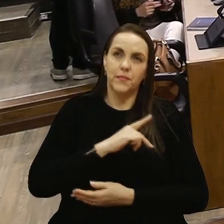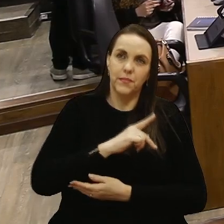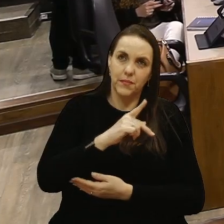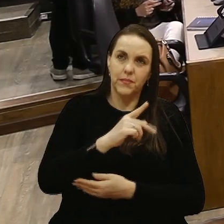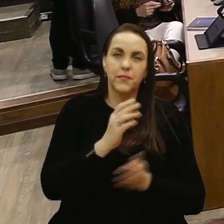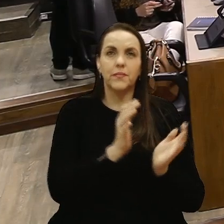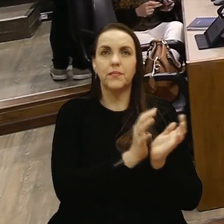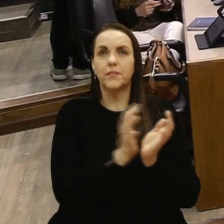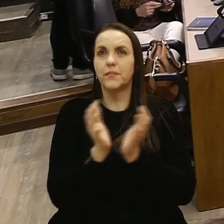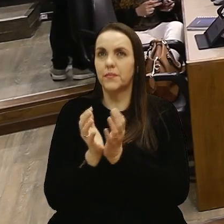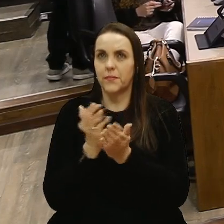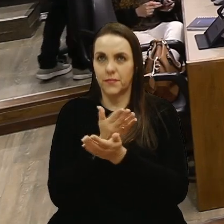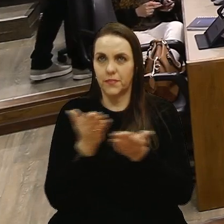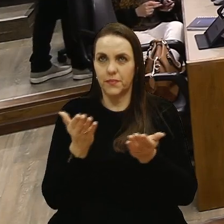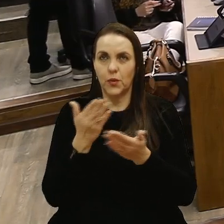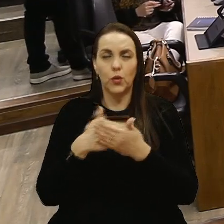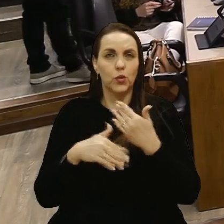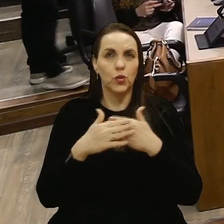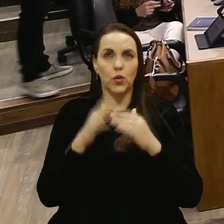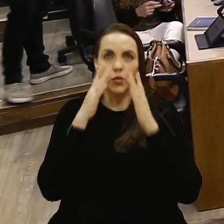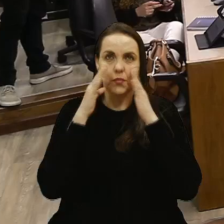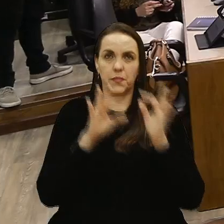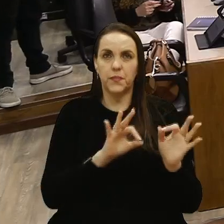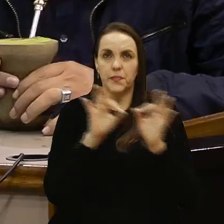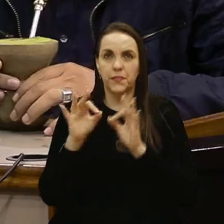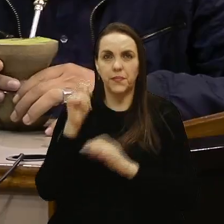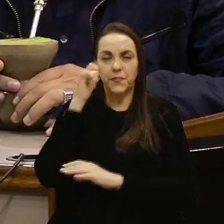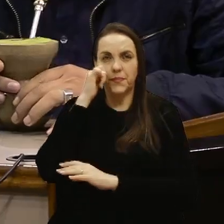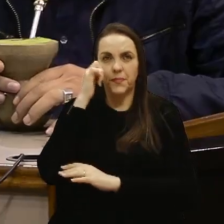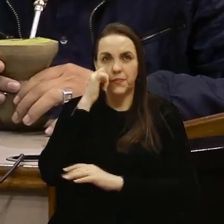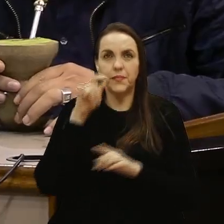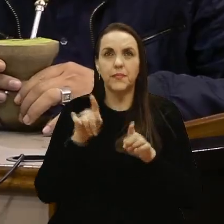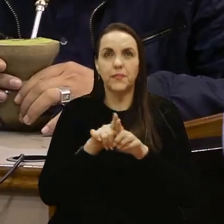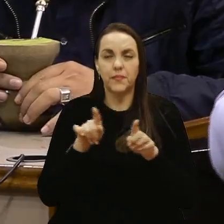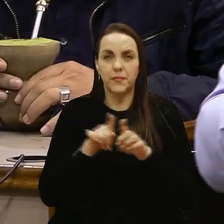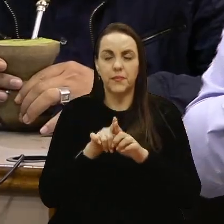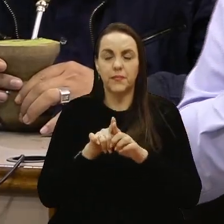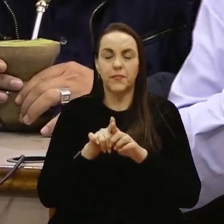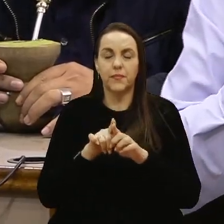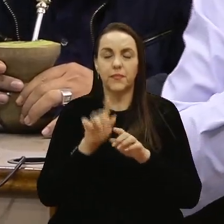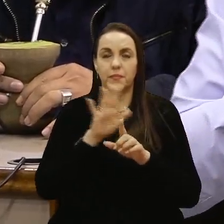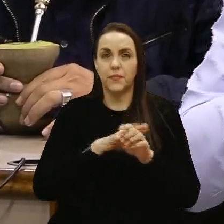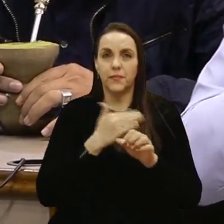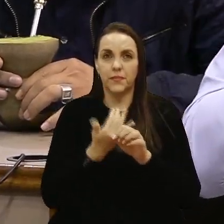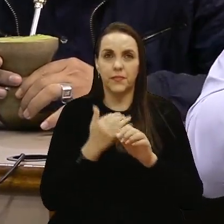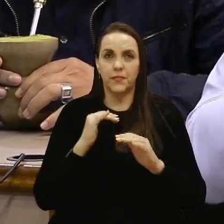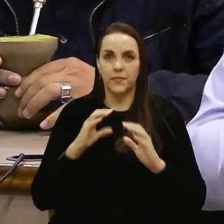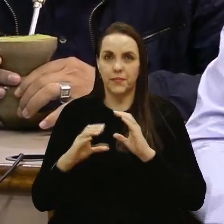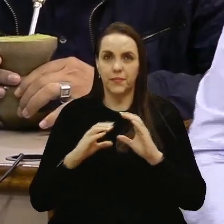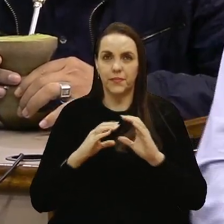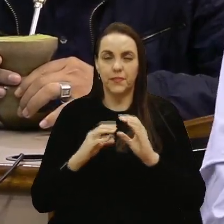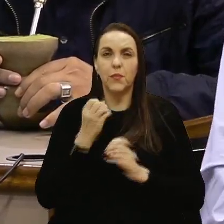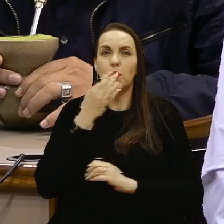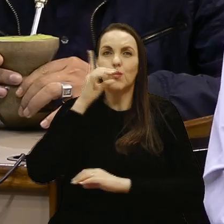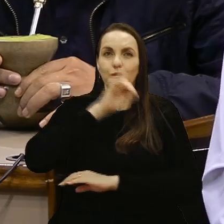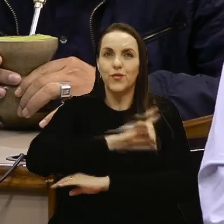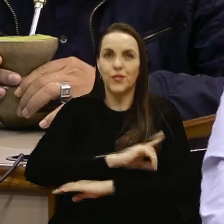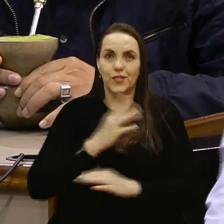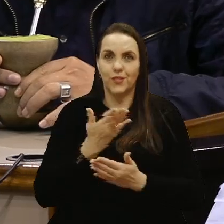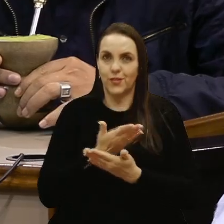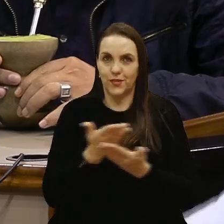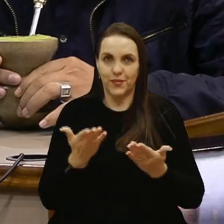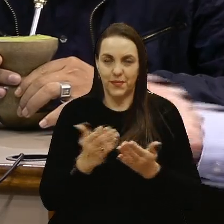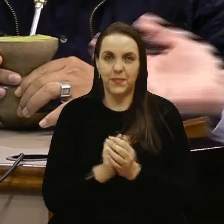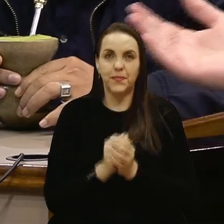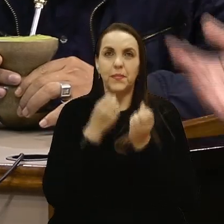presidente, nobres pares, todos que nos assistem aqui presencialmente, também pelos canais de comunicação, bom dia a todos. Quero